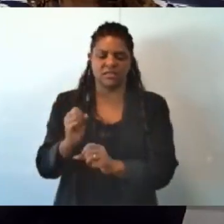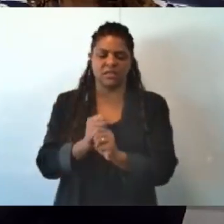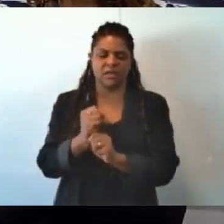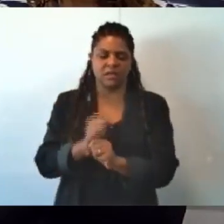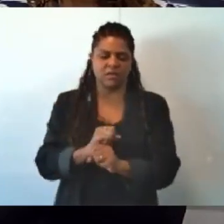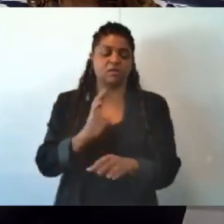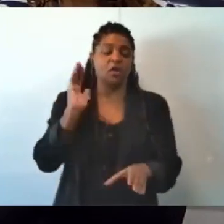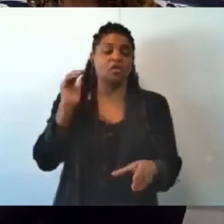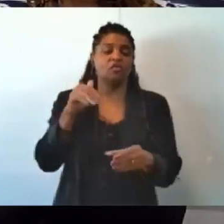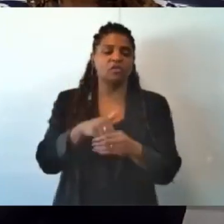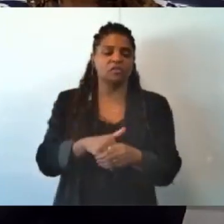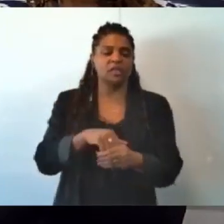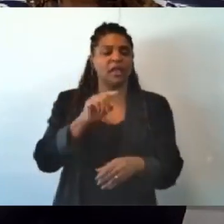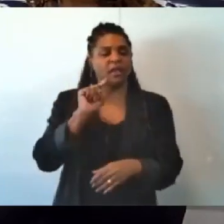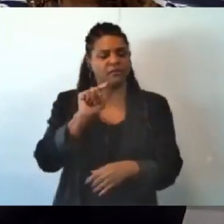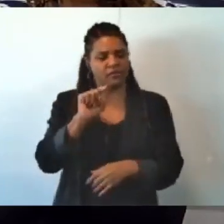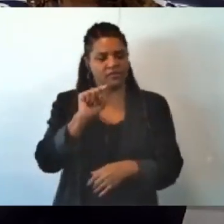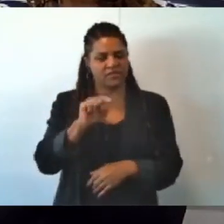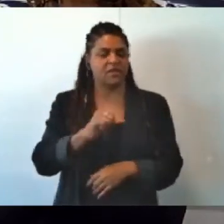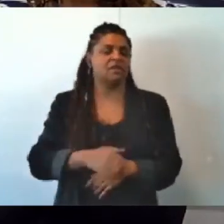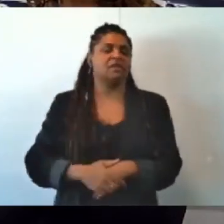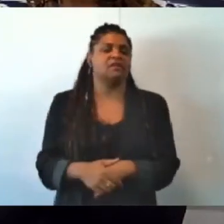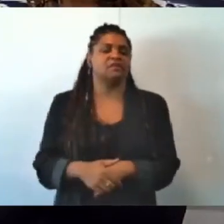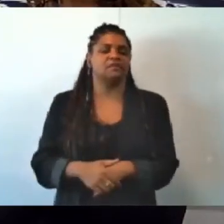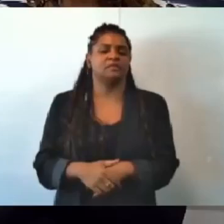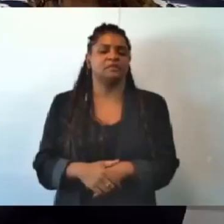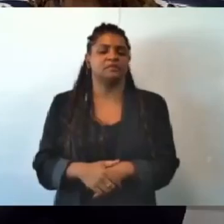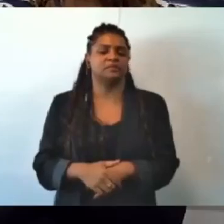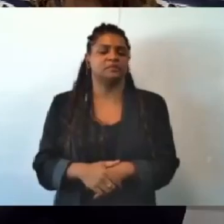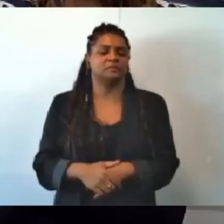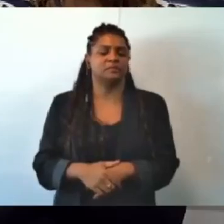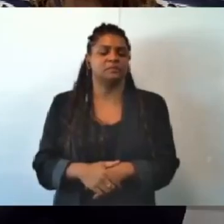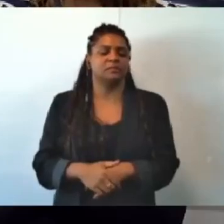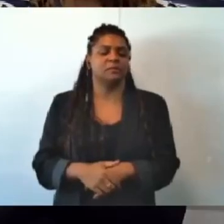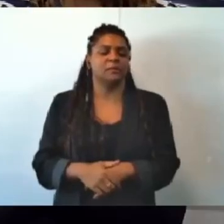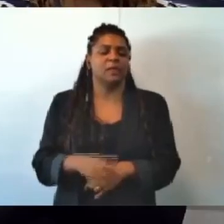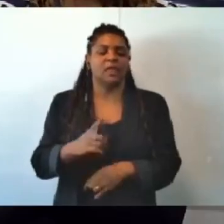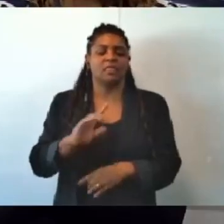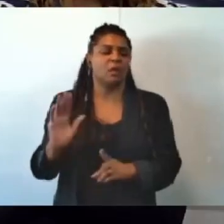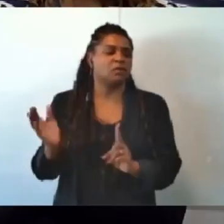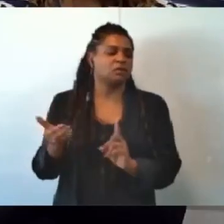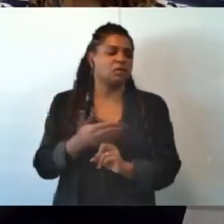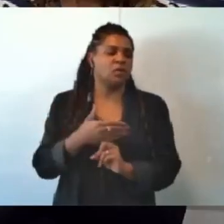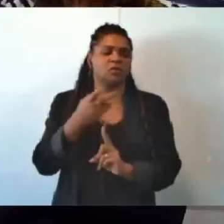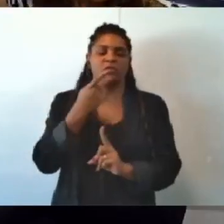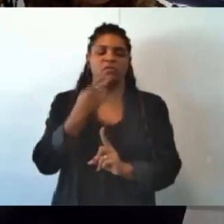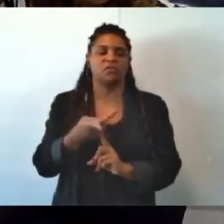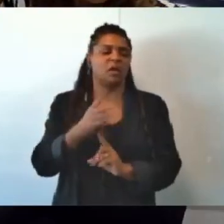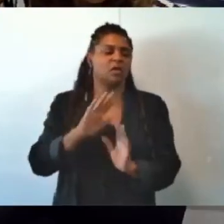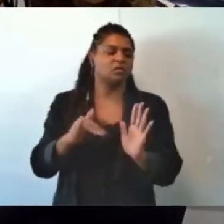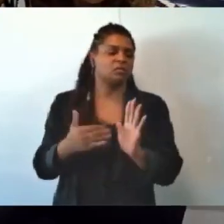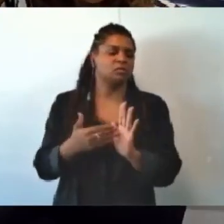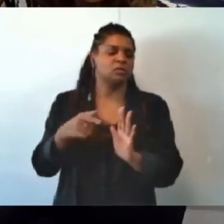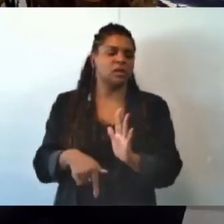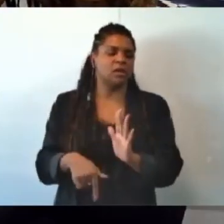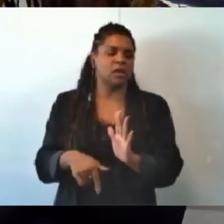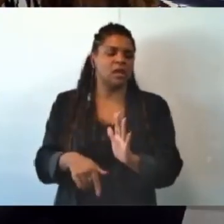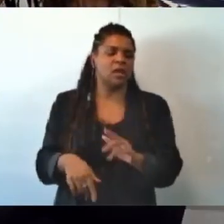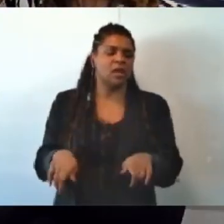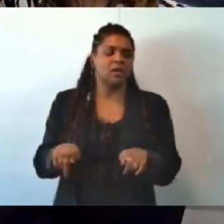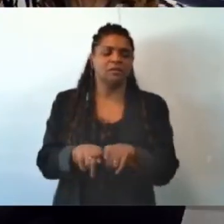eu abro aqui, não preciso de... Eu não escondo, eu não fico em cima do muro. Basta dizer que eu sou conselheiro do Galo, 40